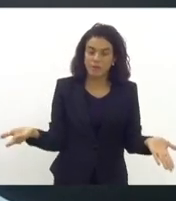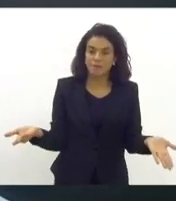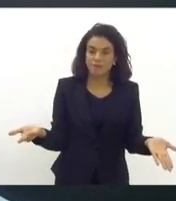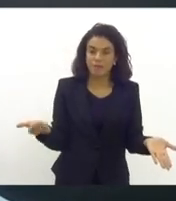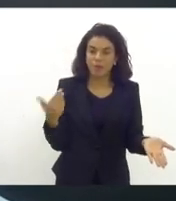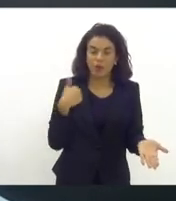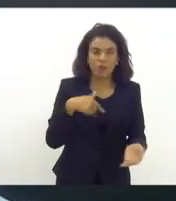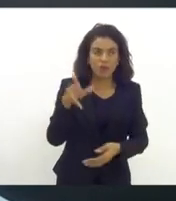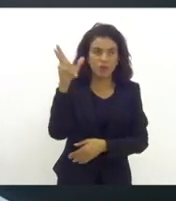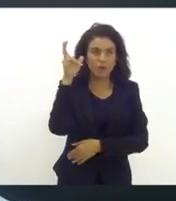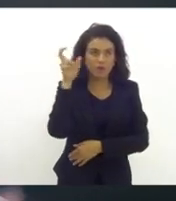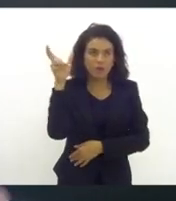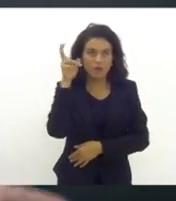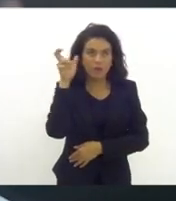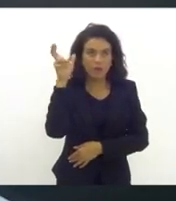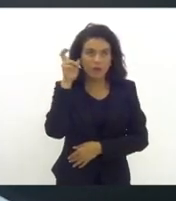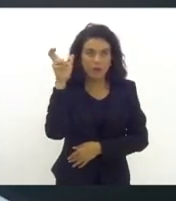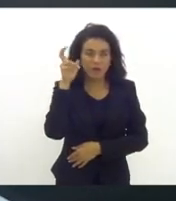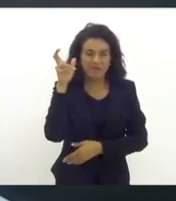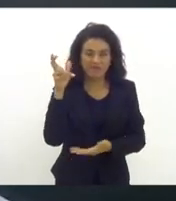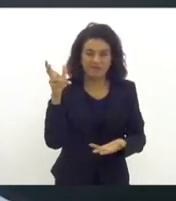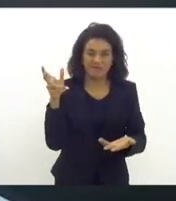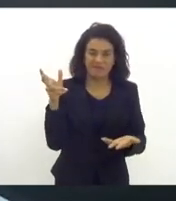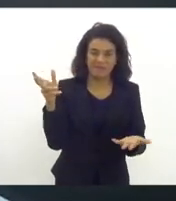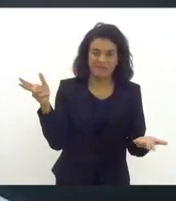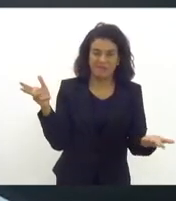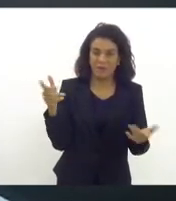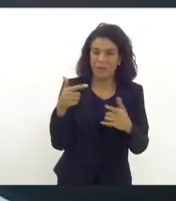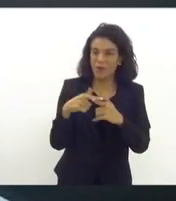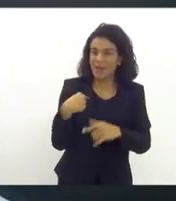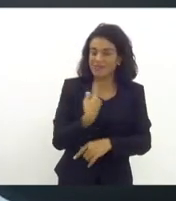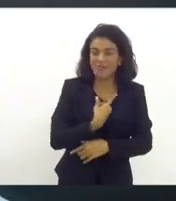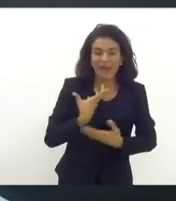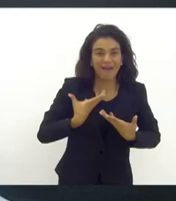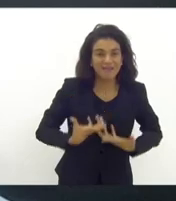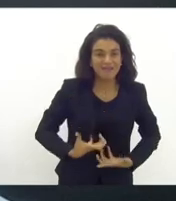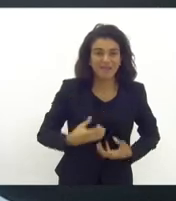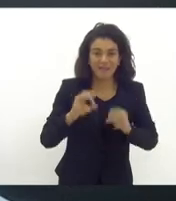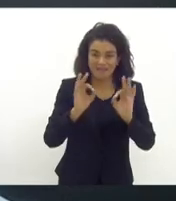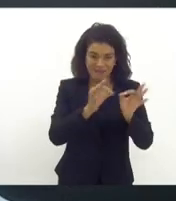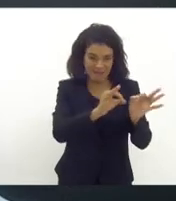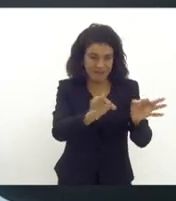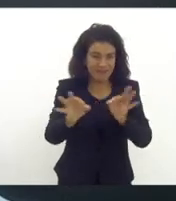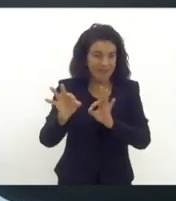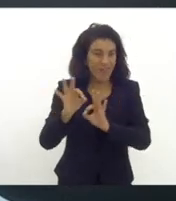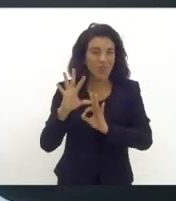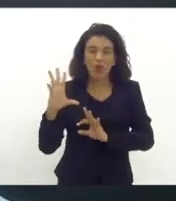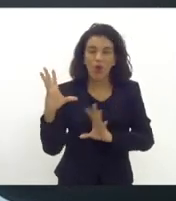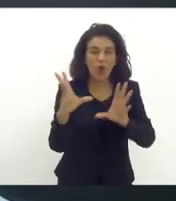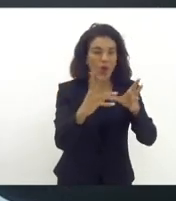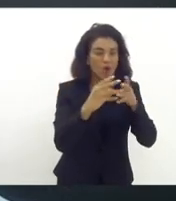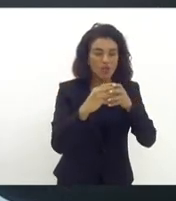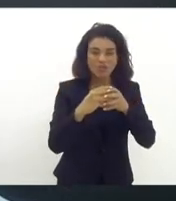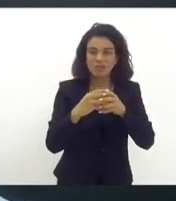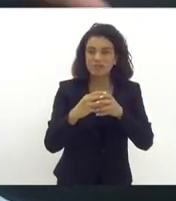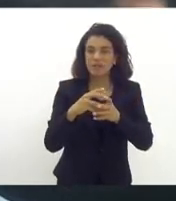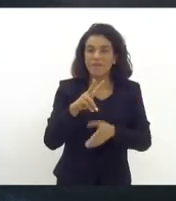eu escuto e eu só falo com tanta vergonha mesmo porque a gente tá cansado né Rodrigo Massa galera